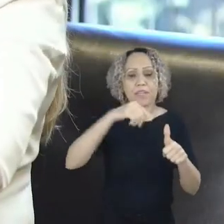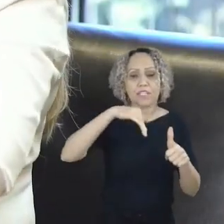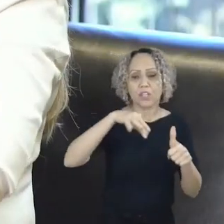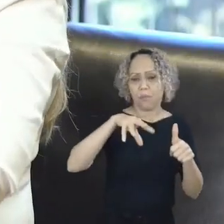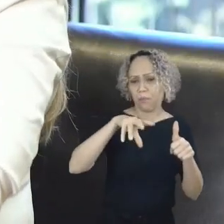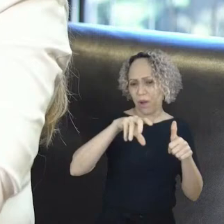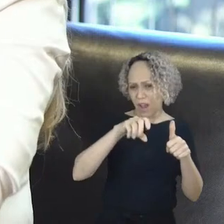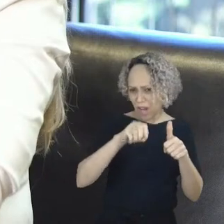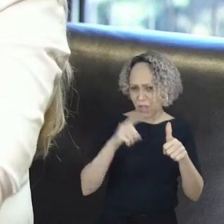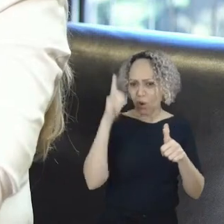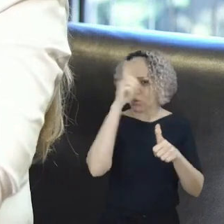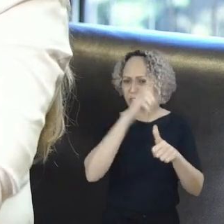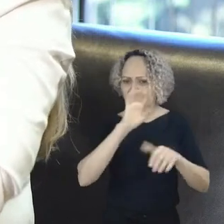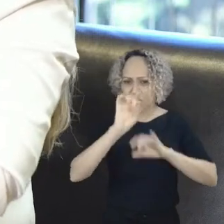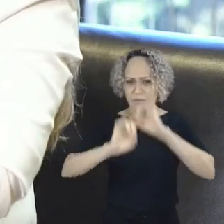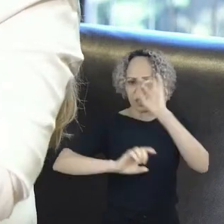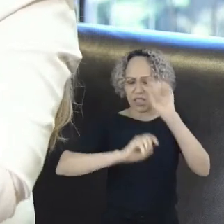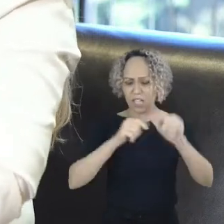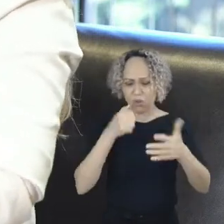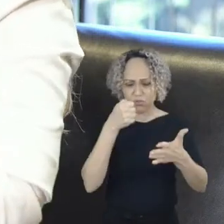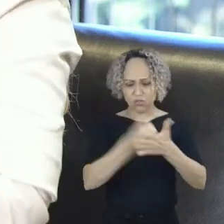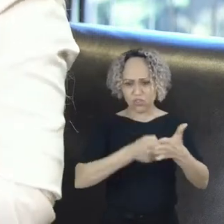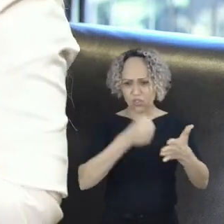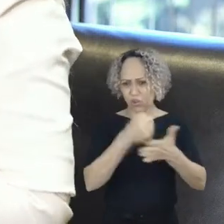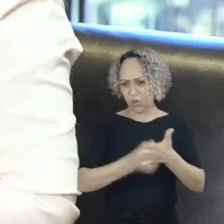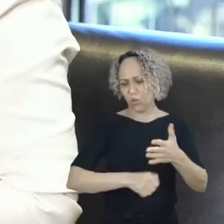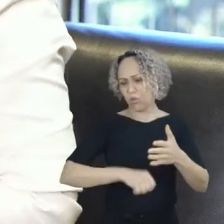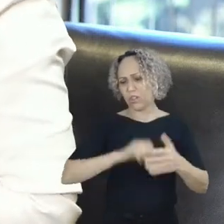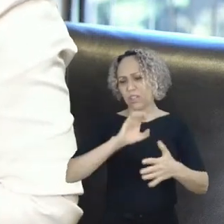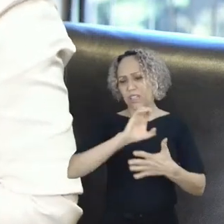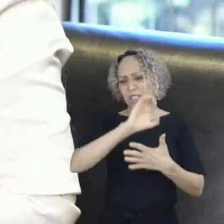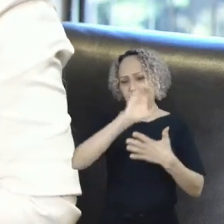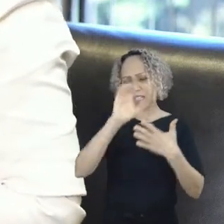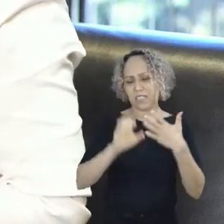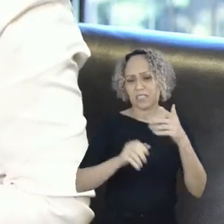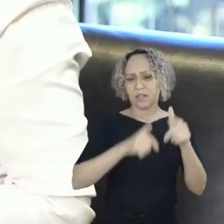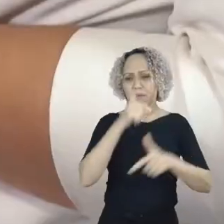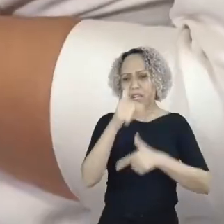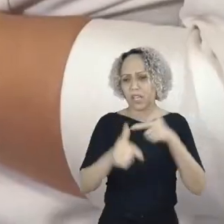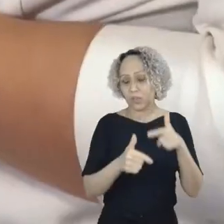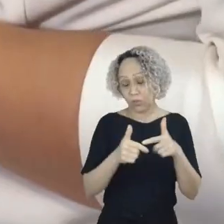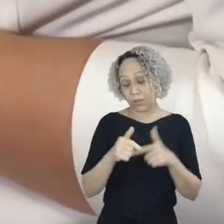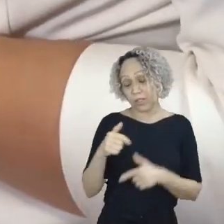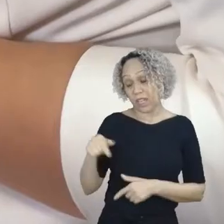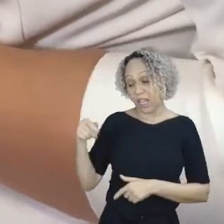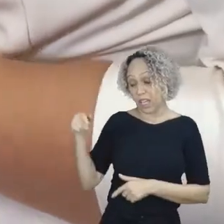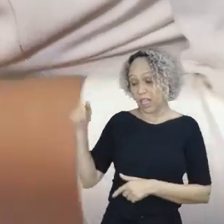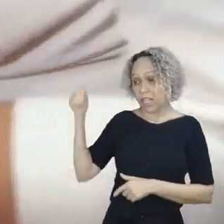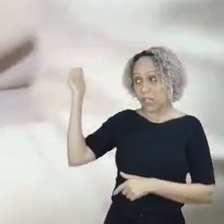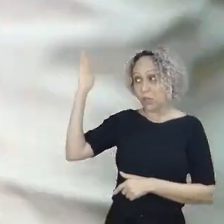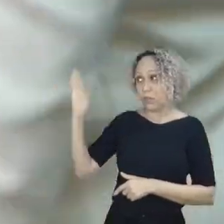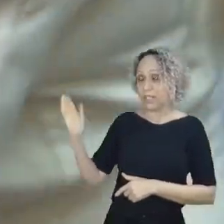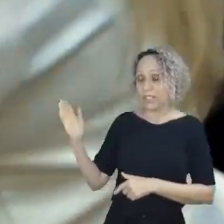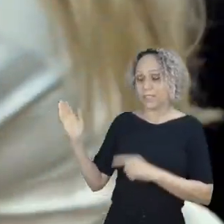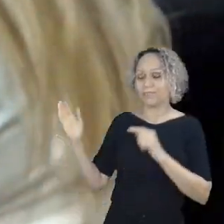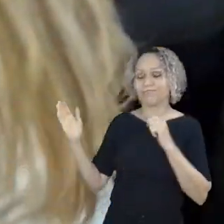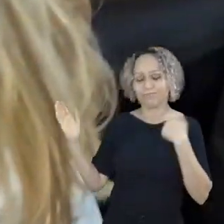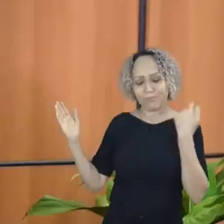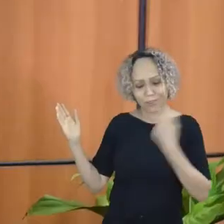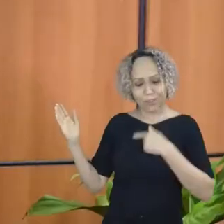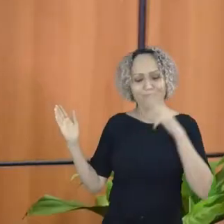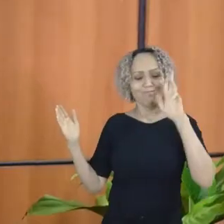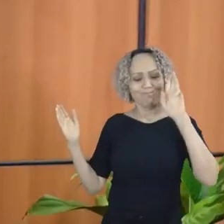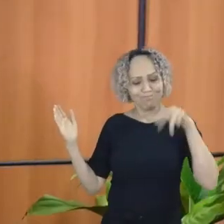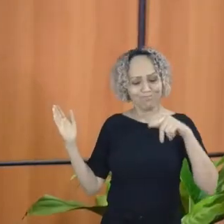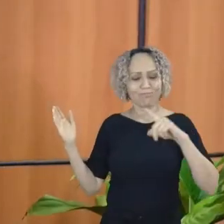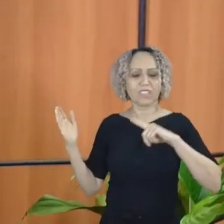trabalhadora global... Mas falava, no Brasil nós temos motivo de comemorar. Porque se olharmos esse período trágico da